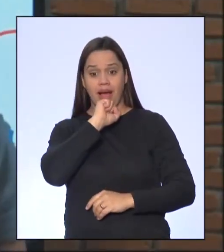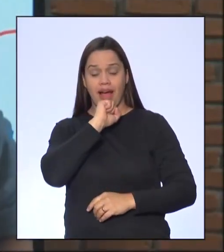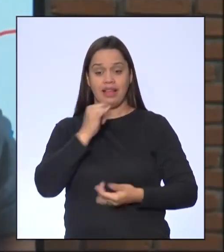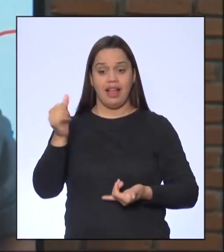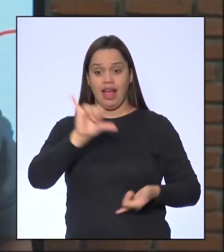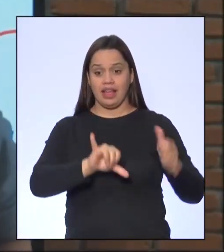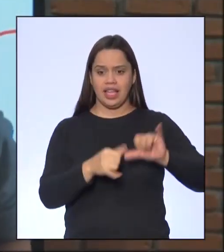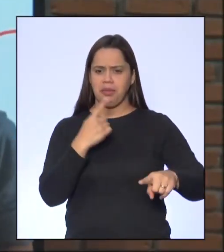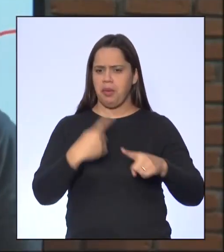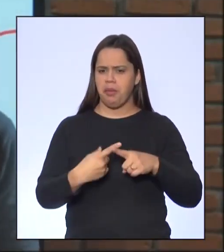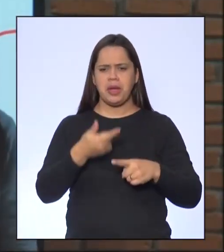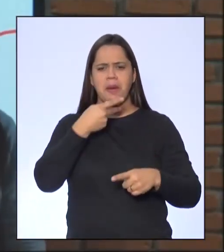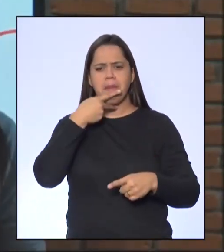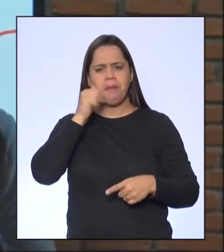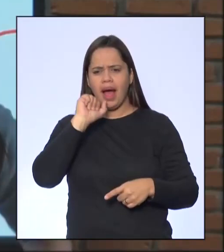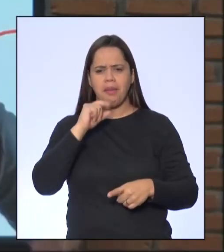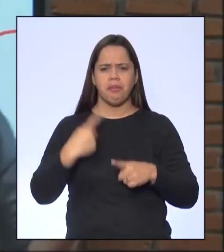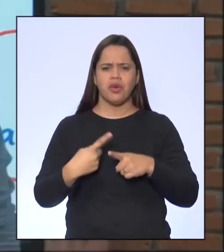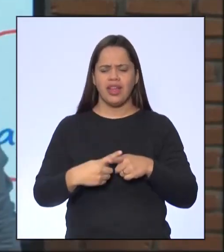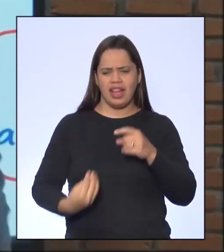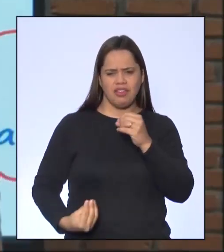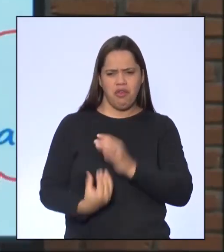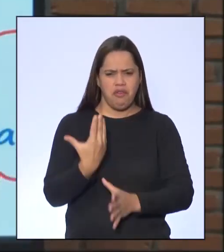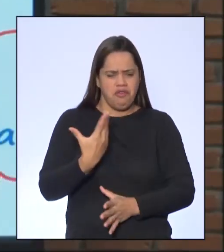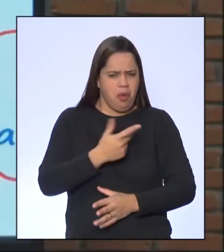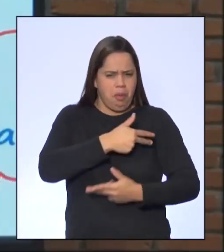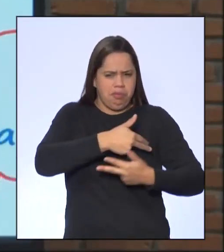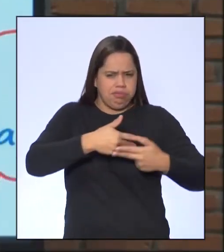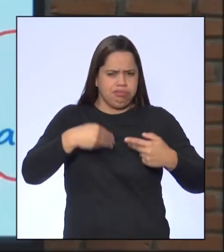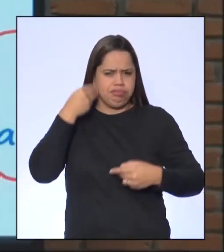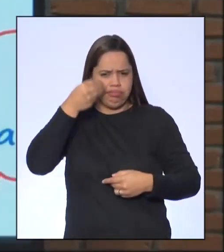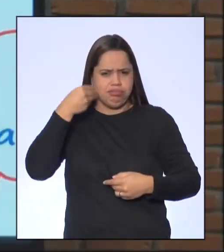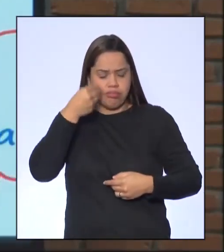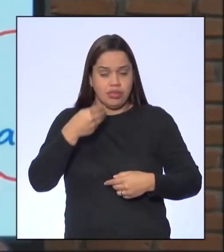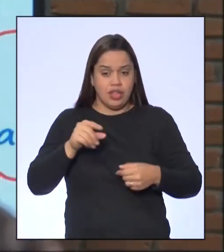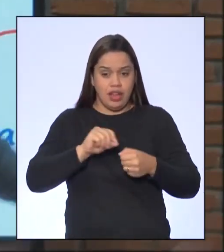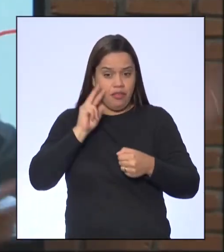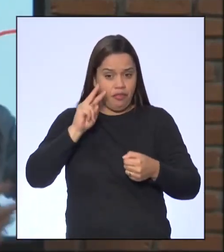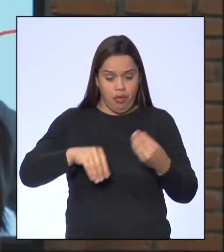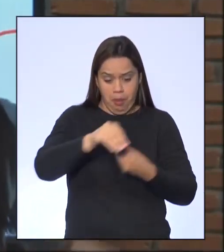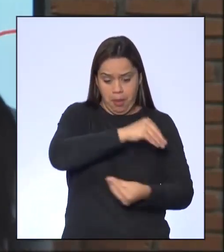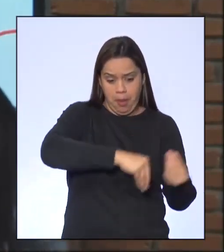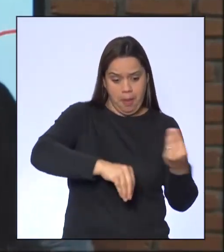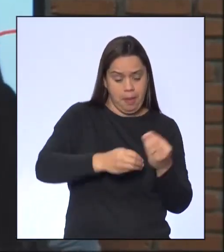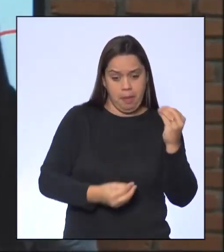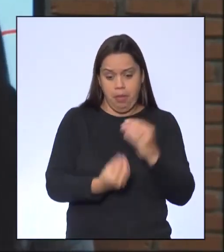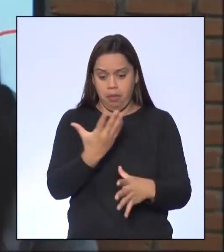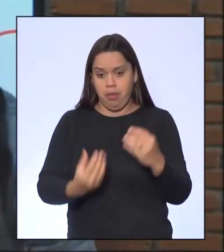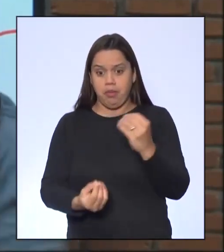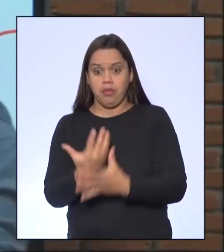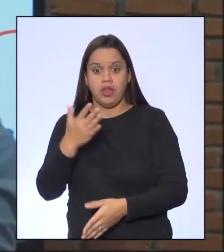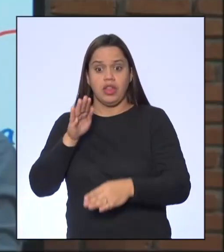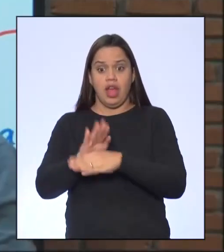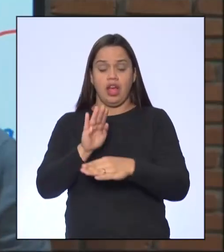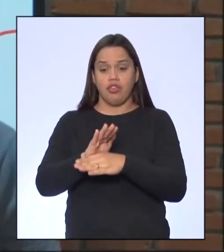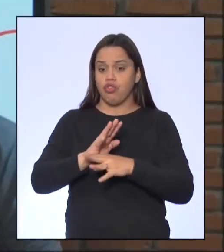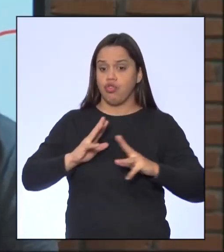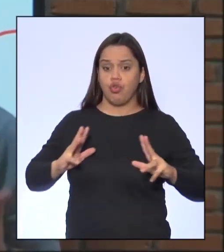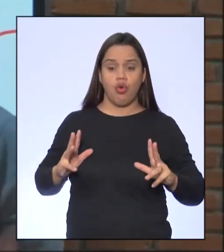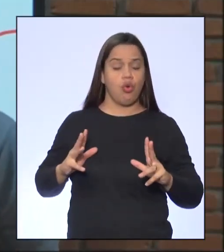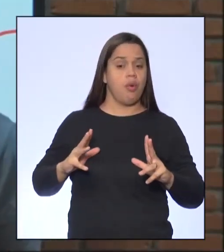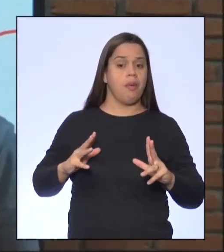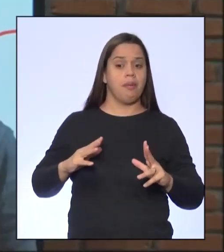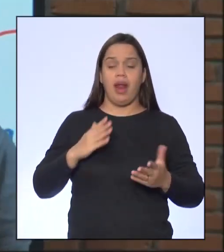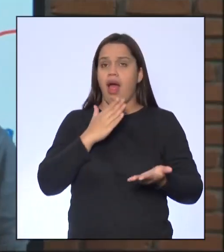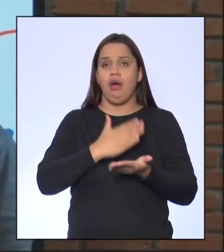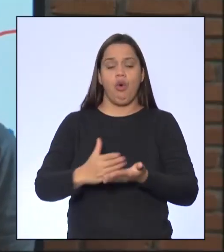desenvolveu vários experimentos e observou diversas reações químicas que contribuíram demais para todo o começo da química,